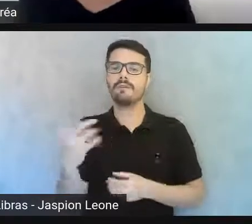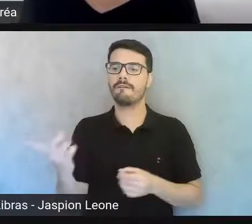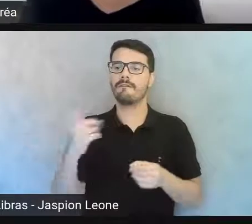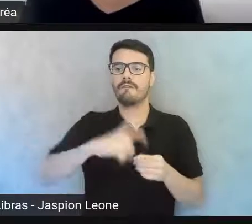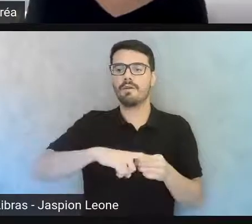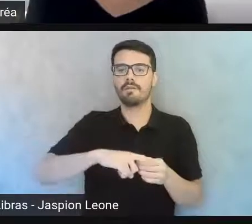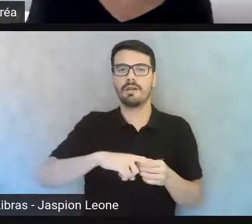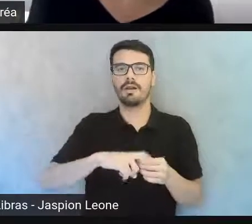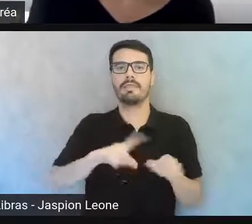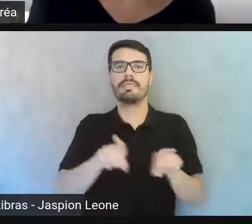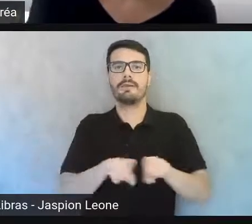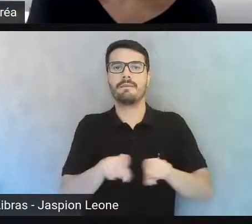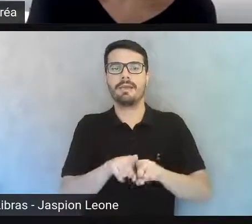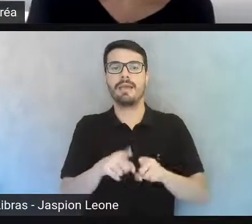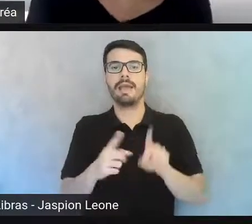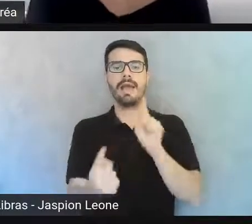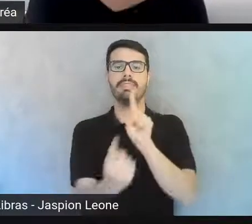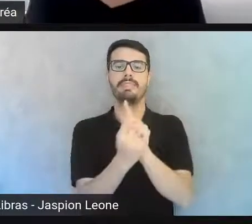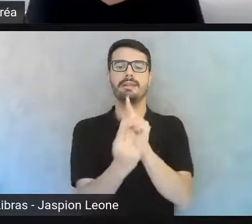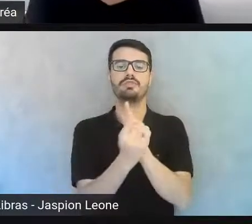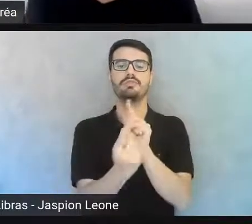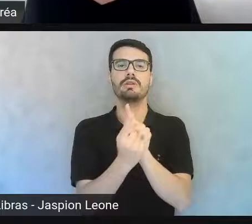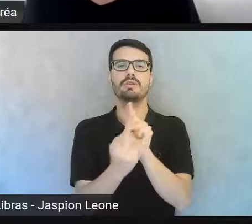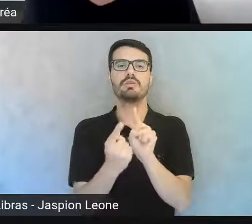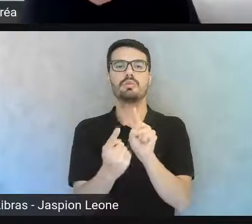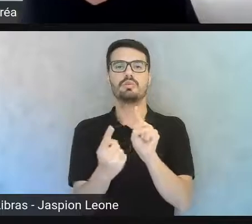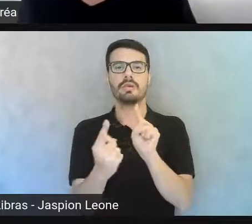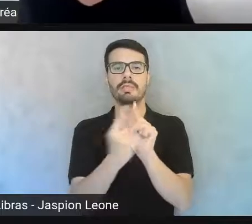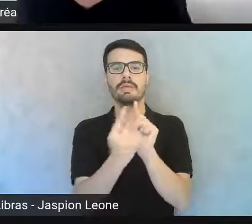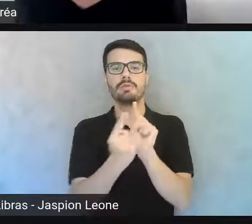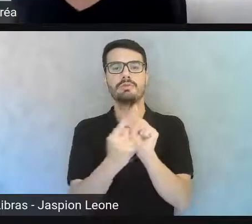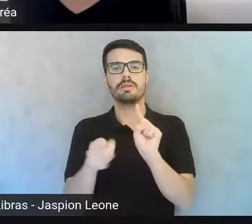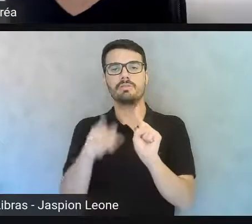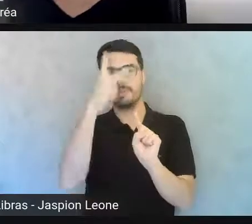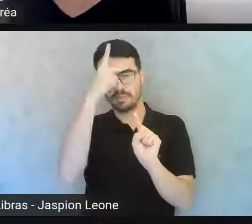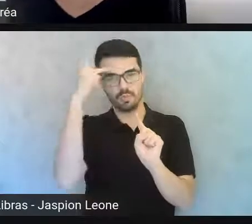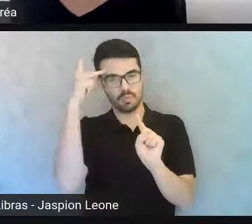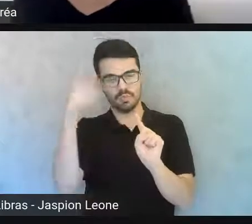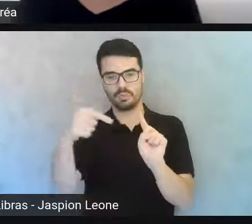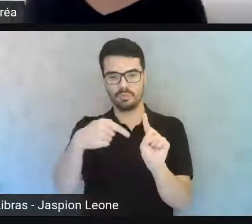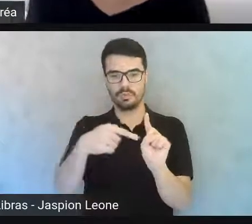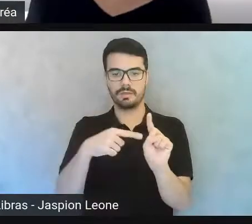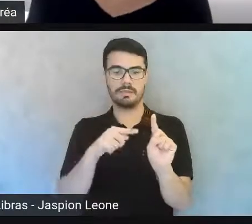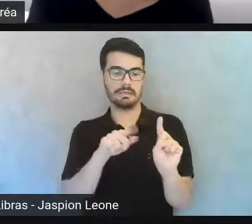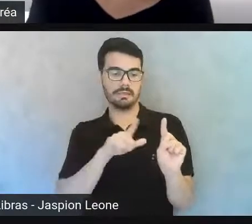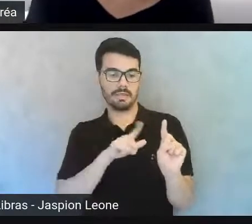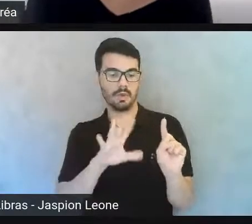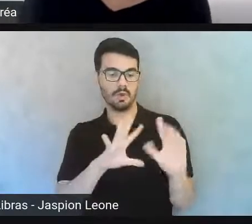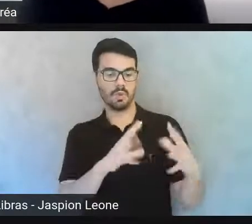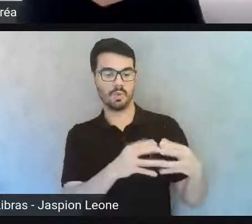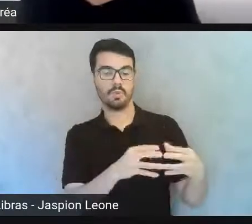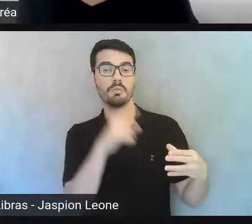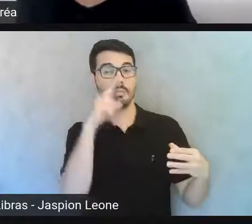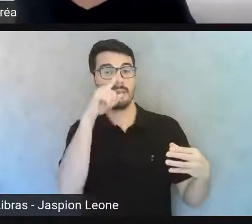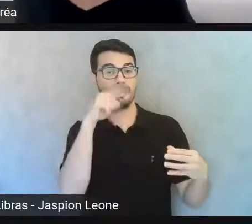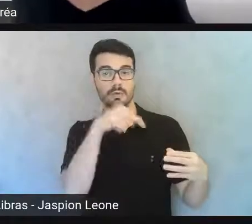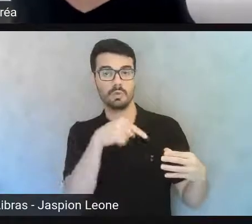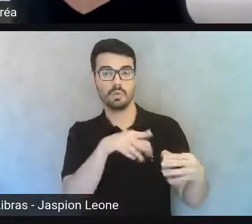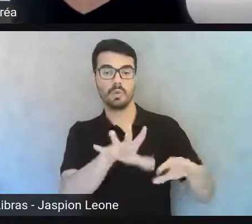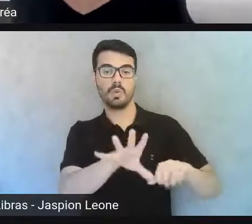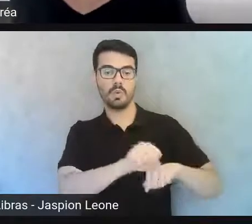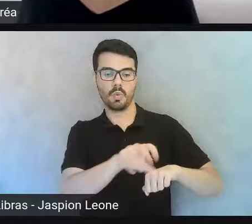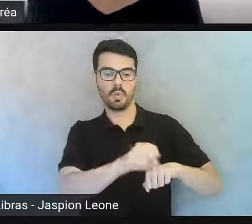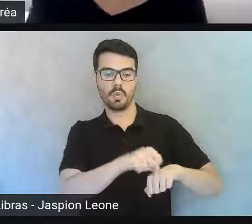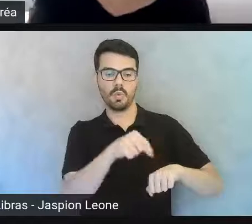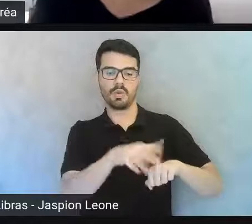de atendimento do público, INSS. Ele, por exemplo assim, se eu tenho um grupo de risco, eu tenho que diminuir o quê? O contágio